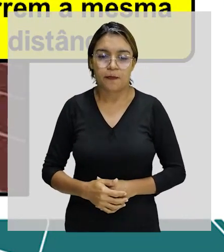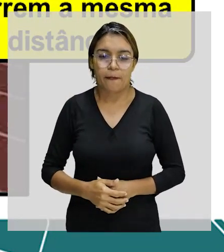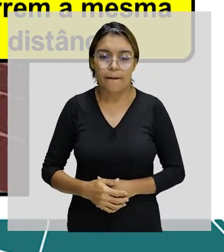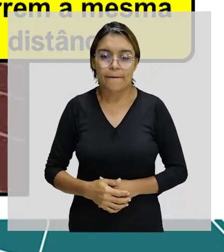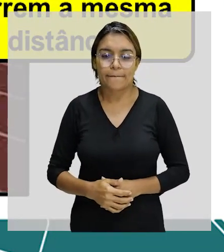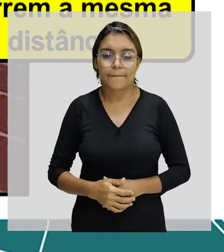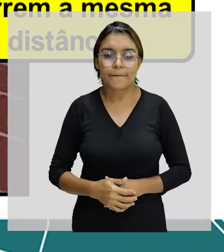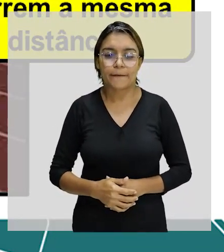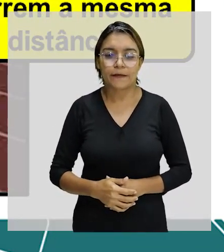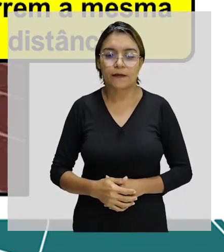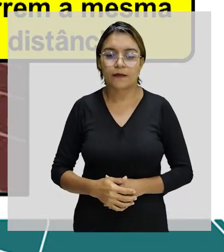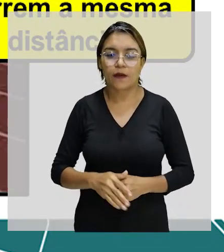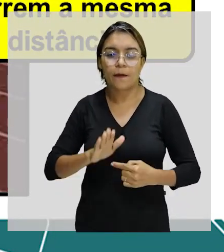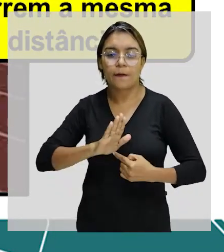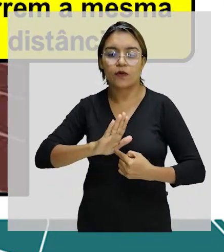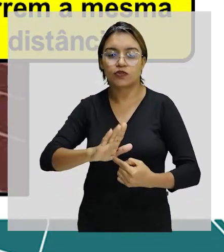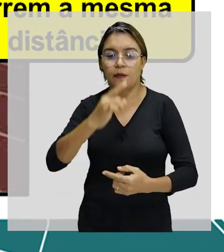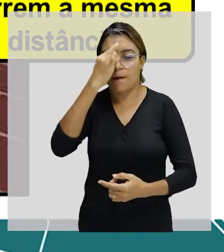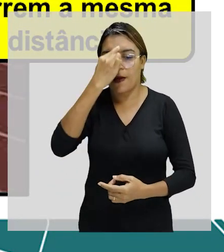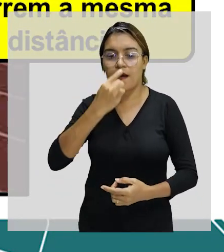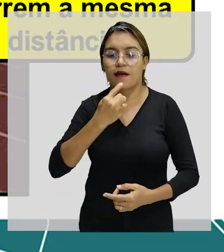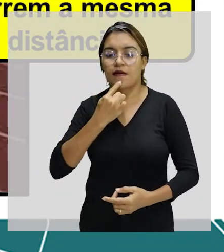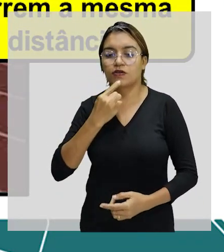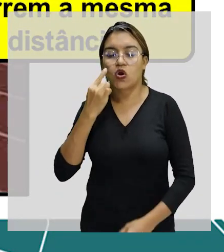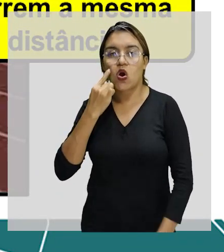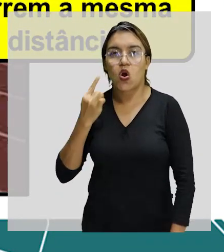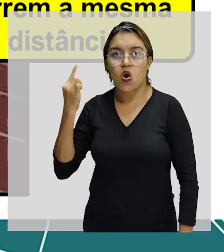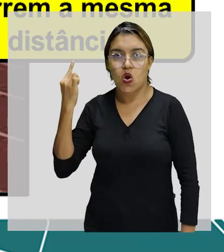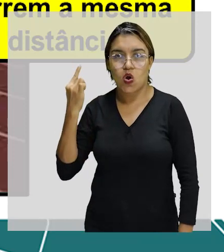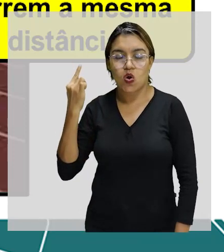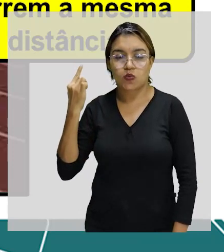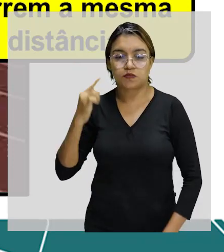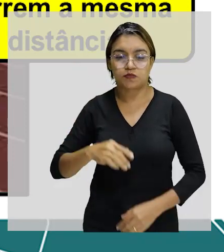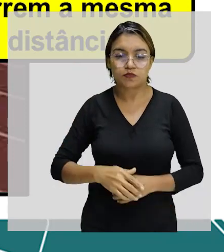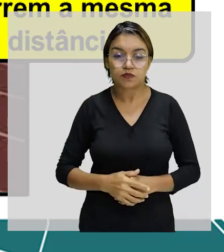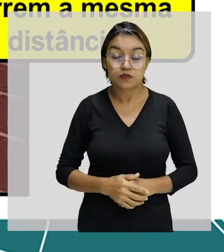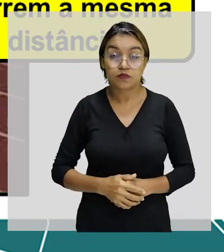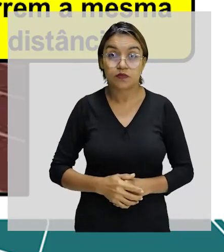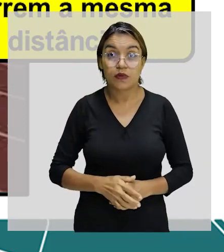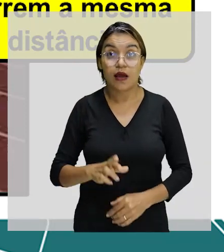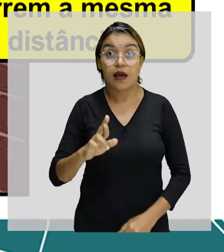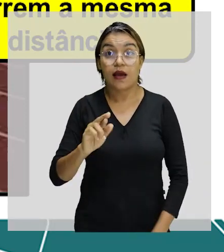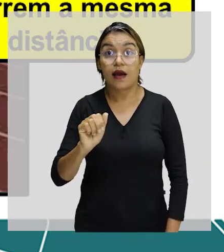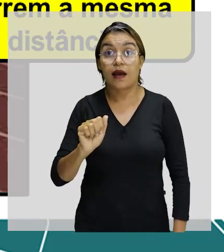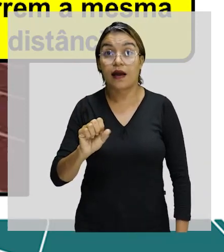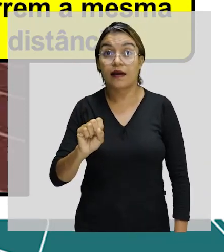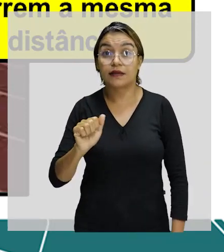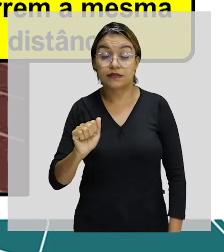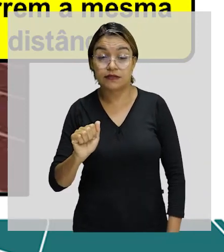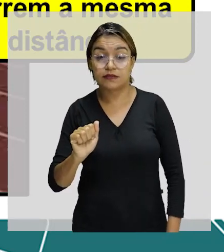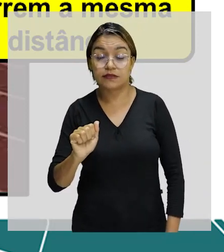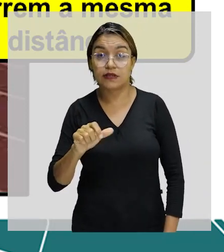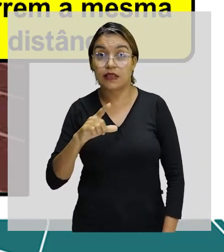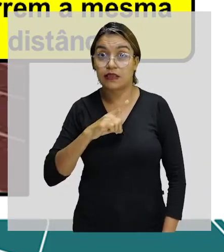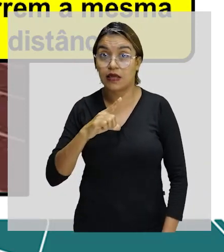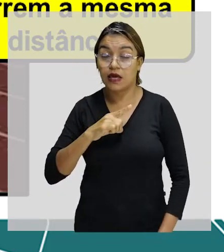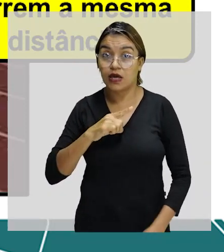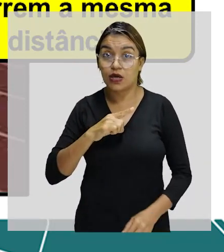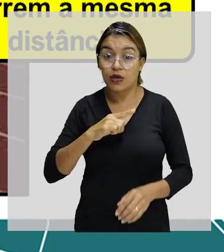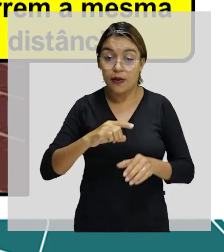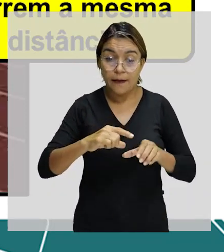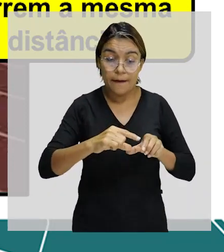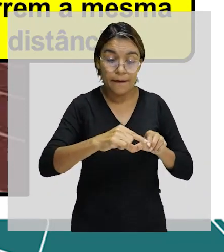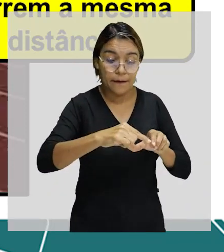Aí eu trouxe essa imagem para vocês, que as provas rasas, eu já falei para vocês que a pista de atletismo ela tem o tamanho